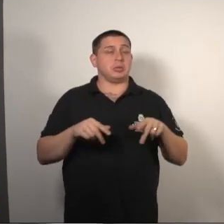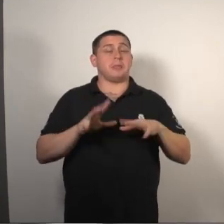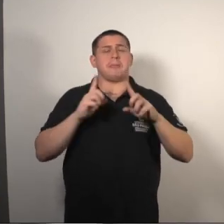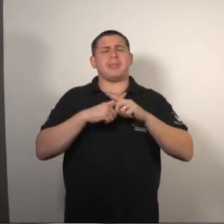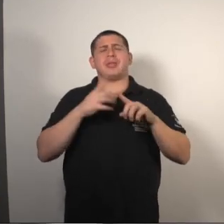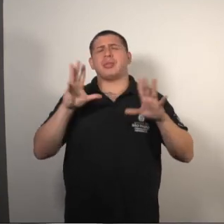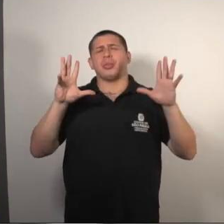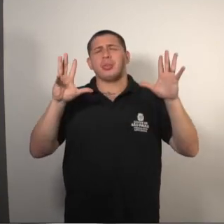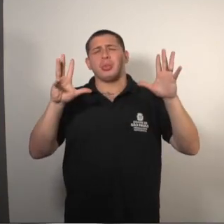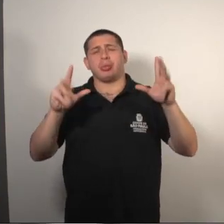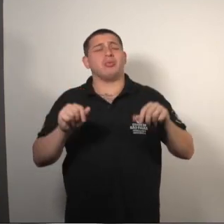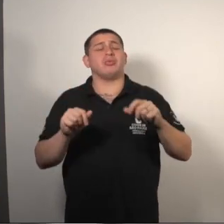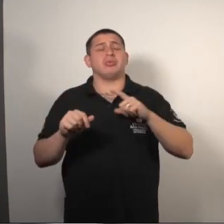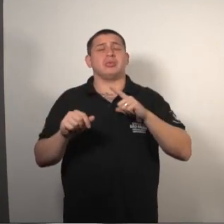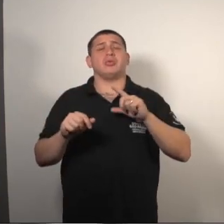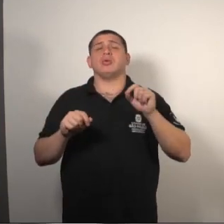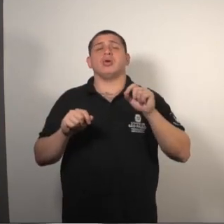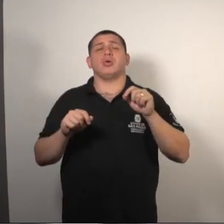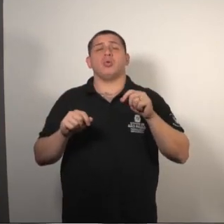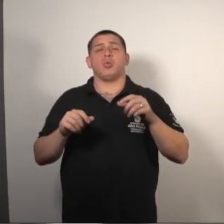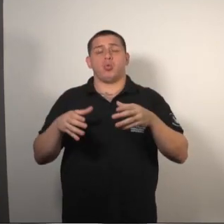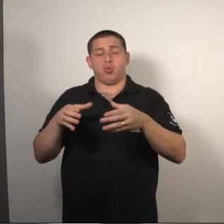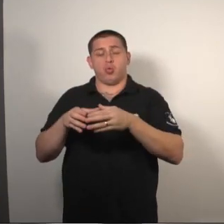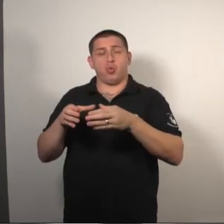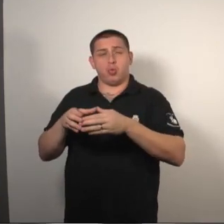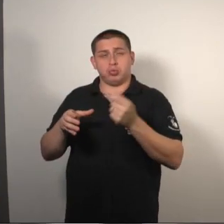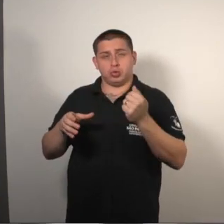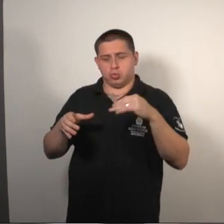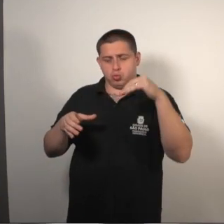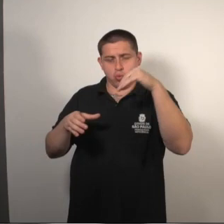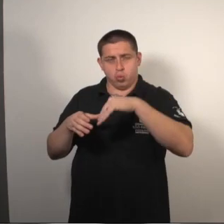Os recursos estão vindo do Fundurb, são